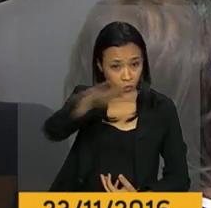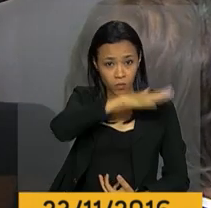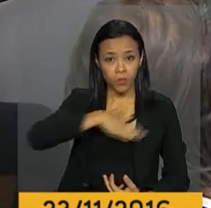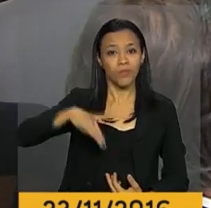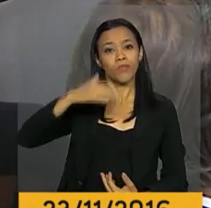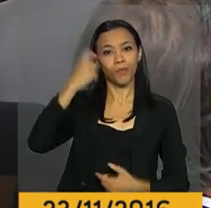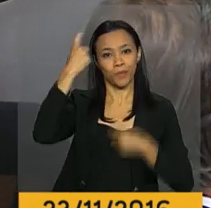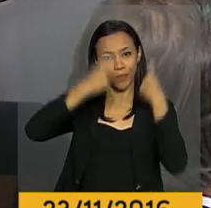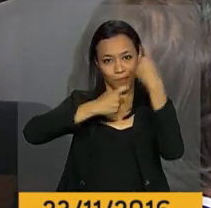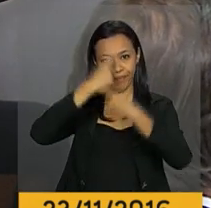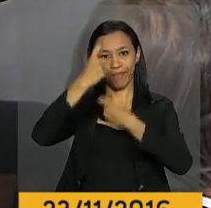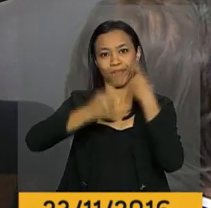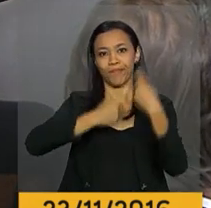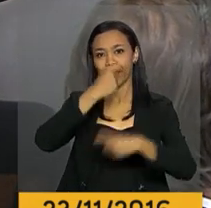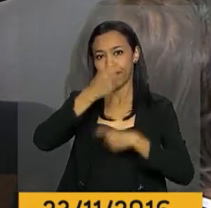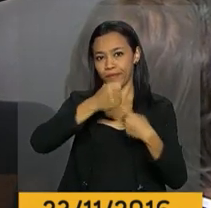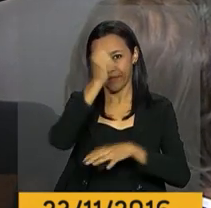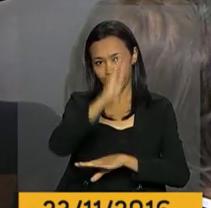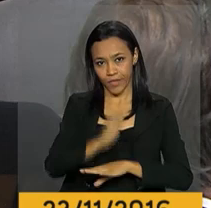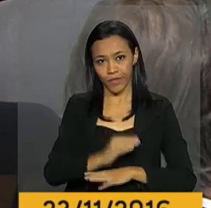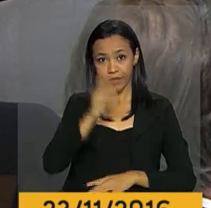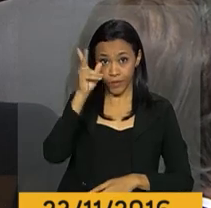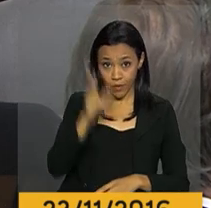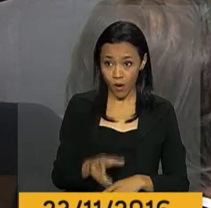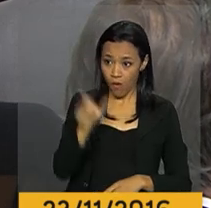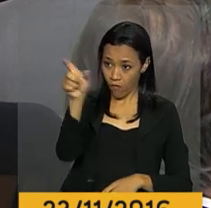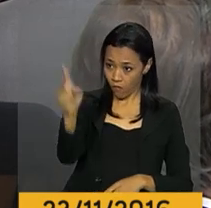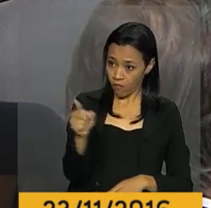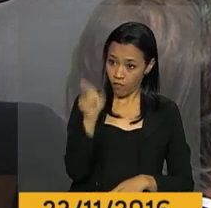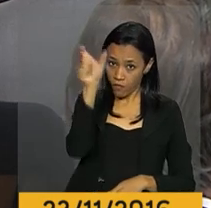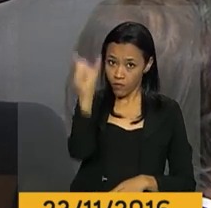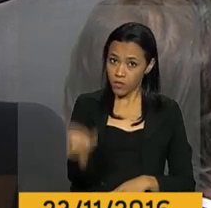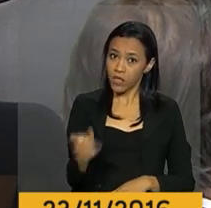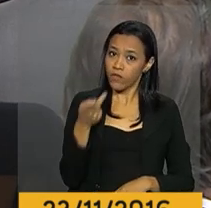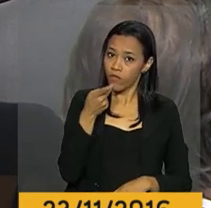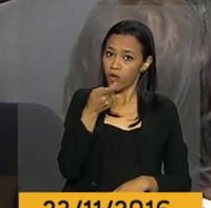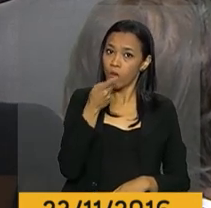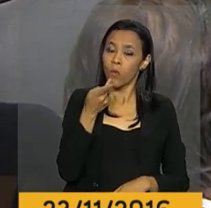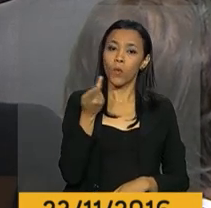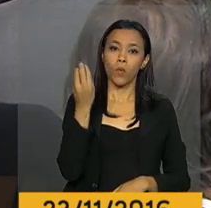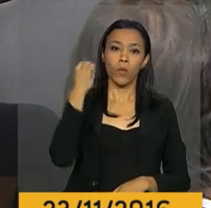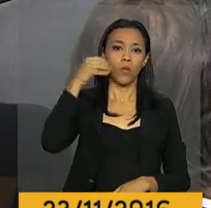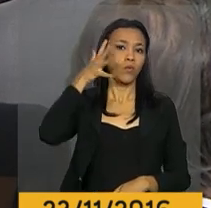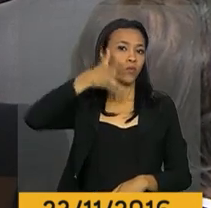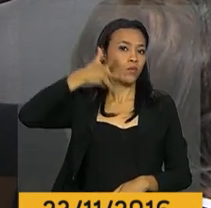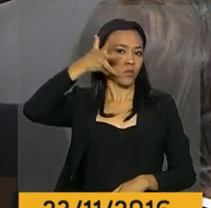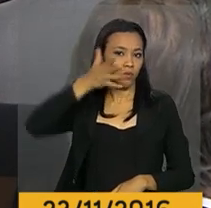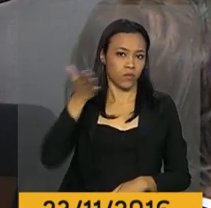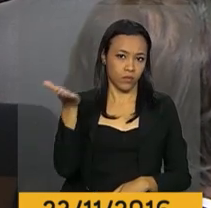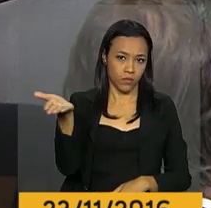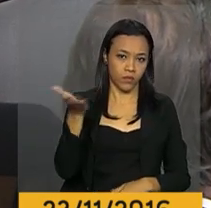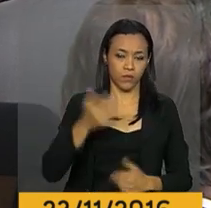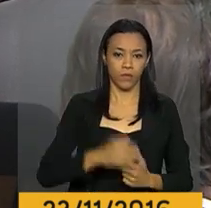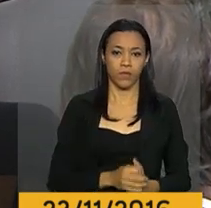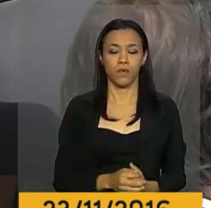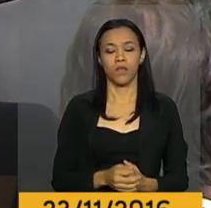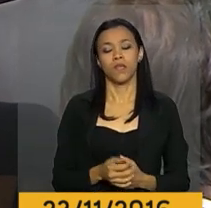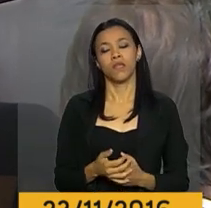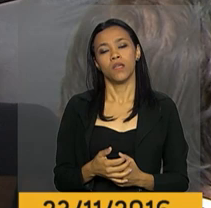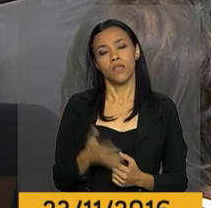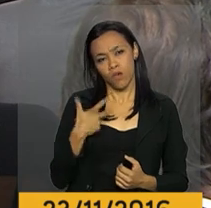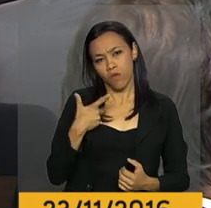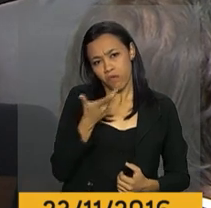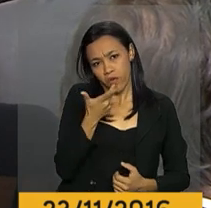tal como você acaba de revelar no seu discurso eu confesso a